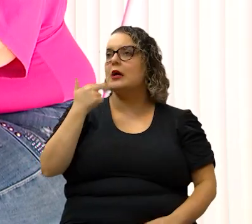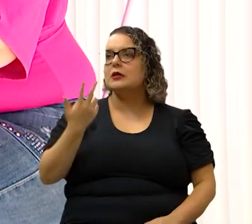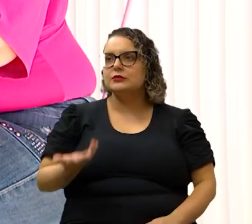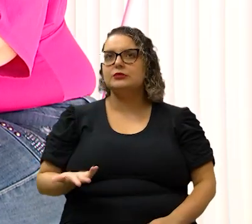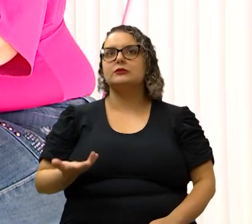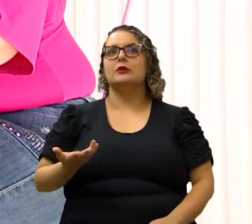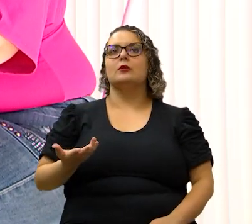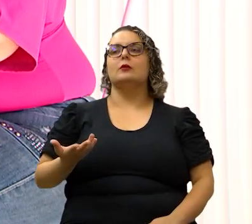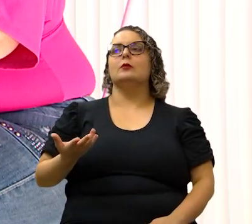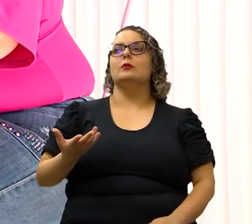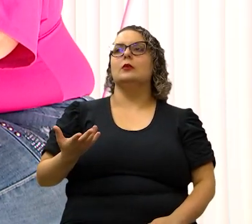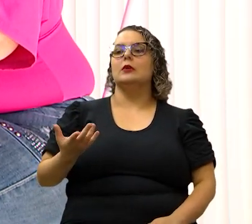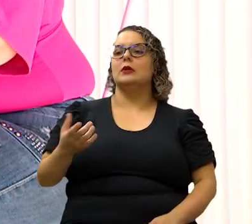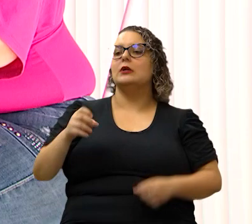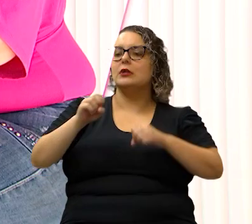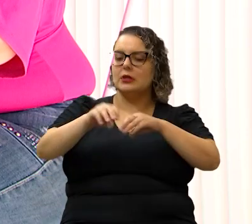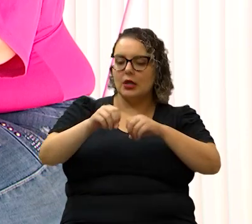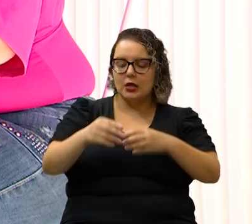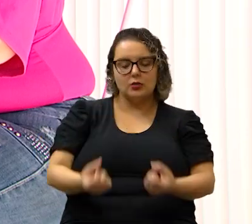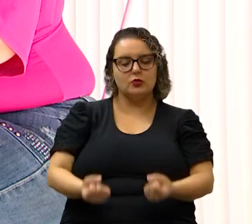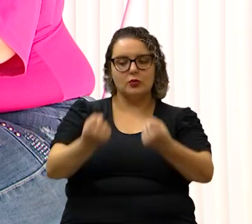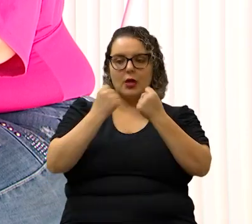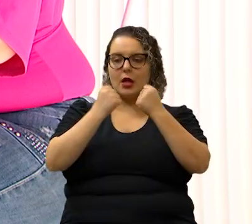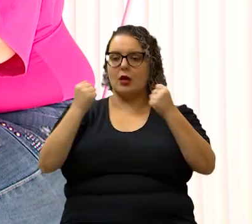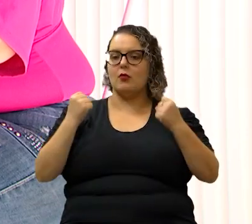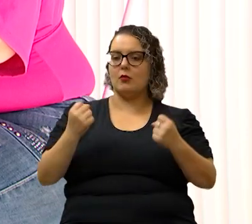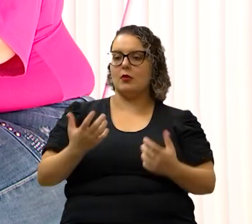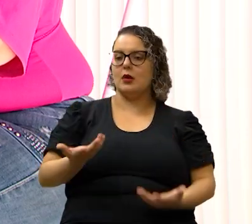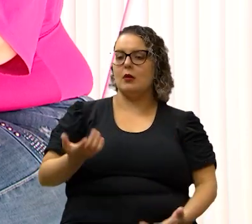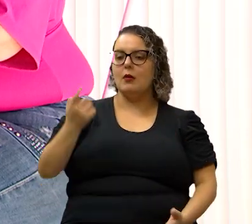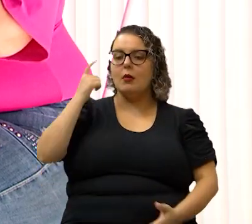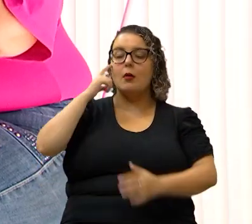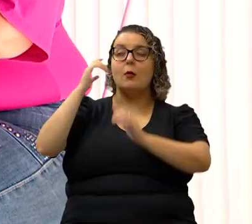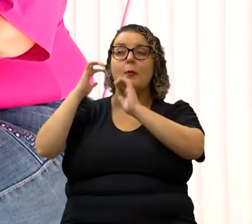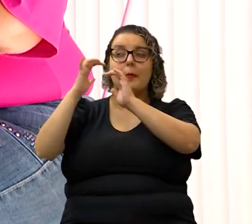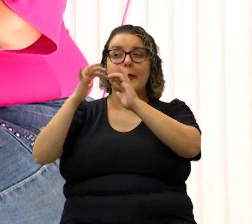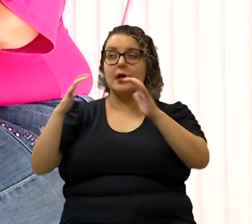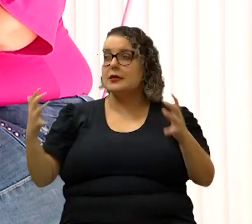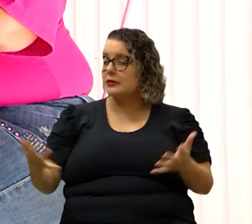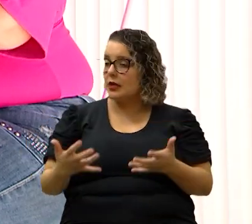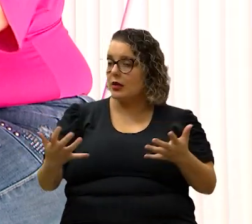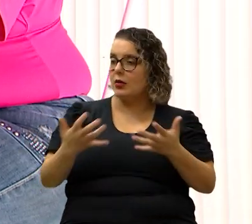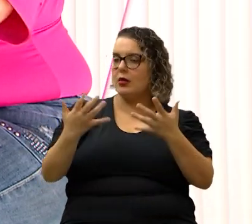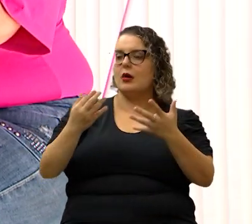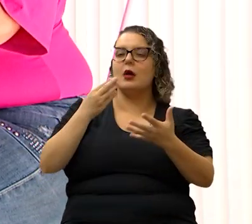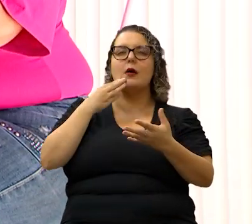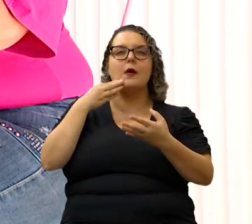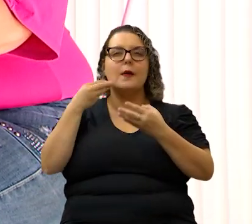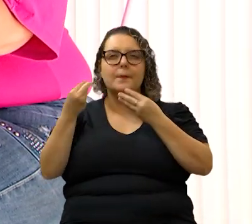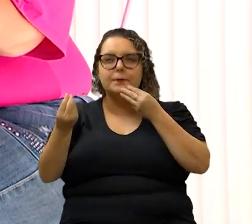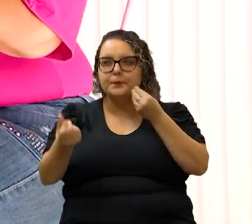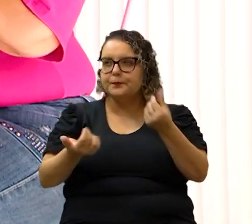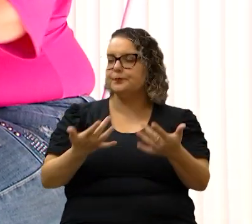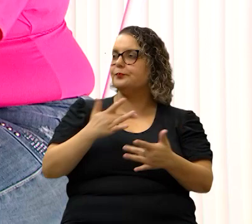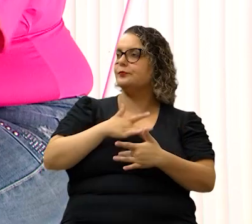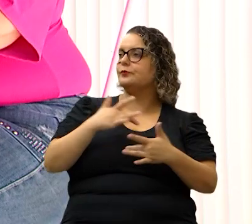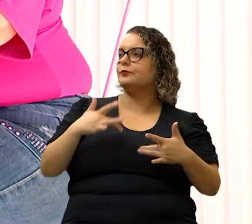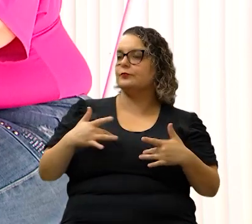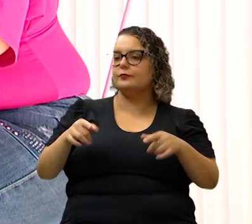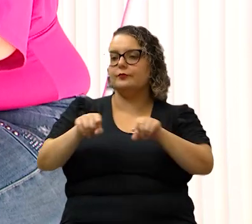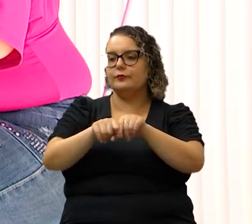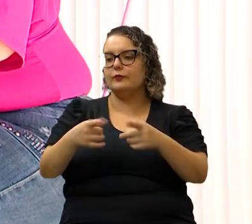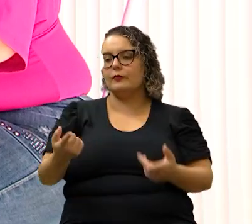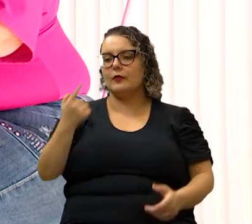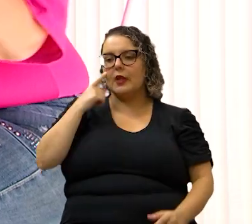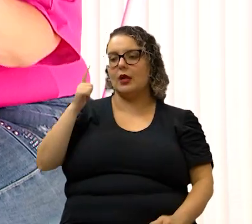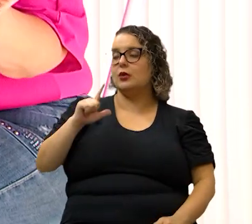em nutrição, em educação física, pensar em promover sabor e saúde ao